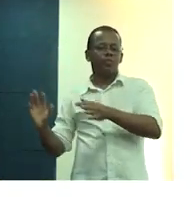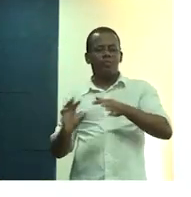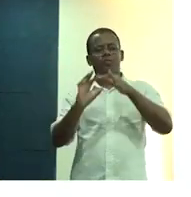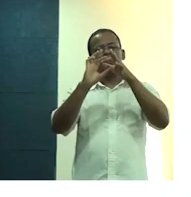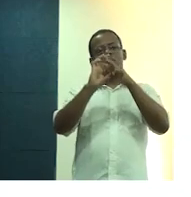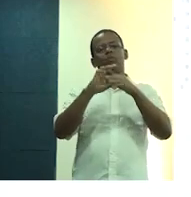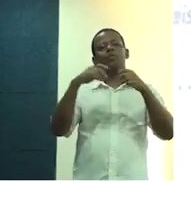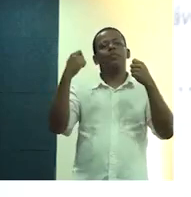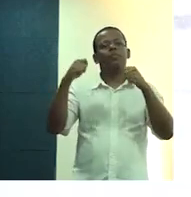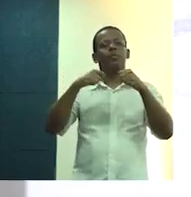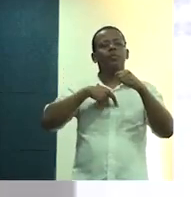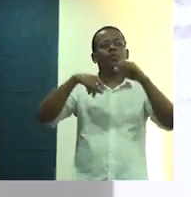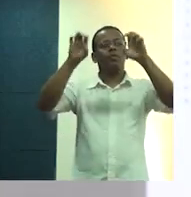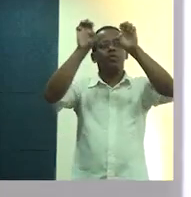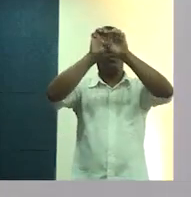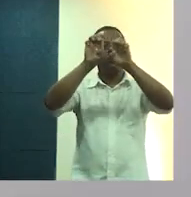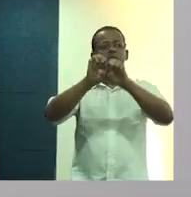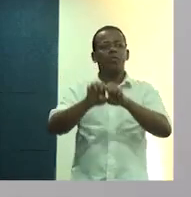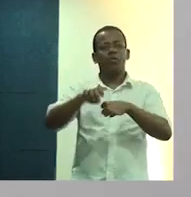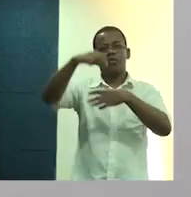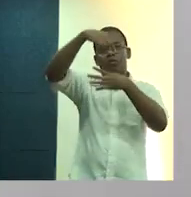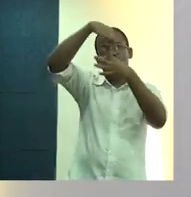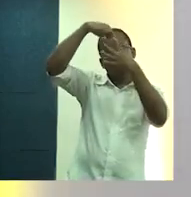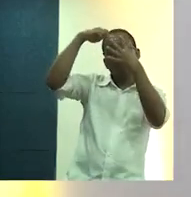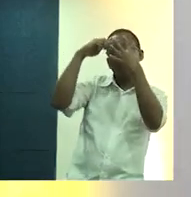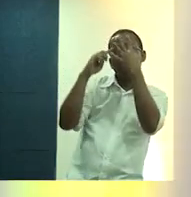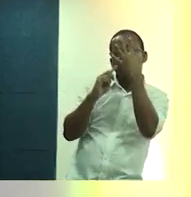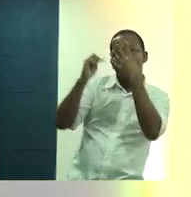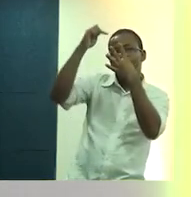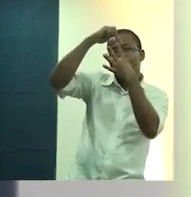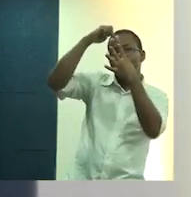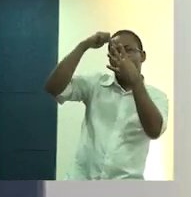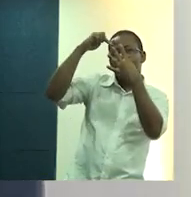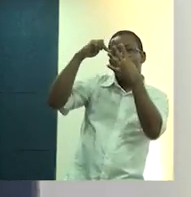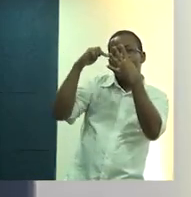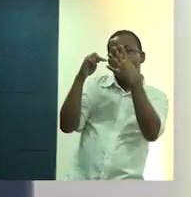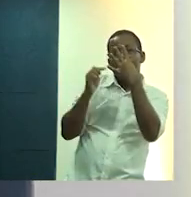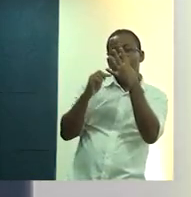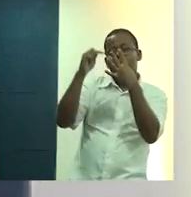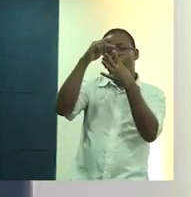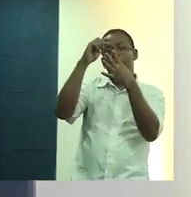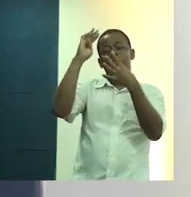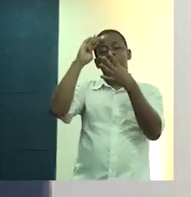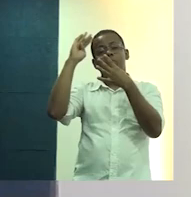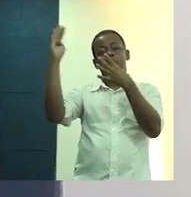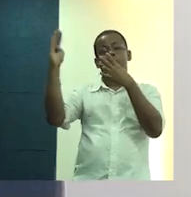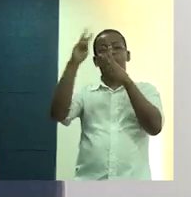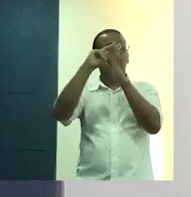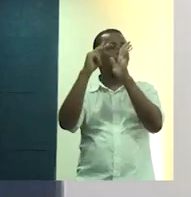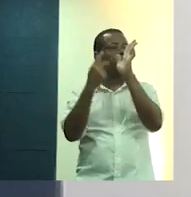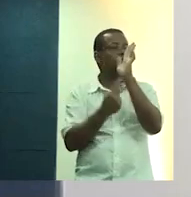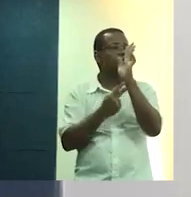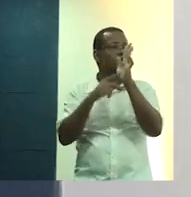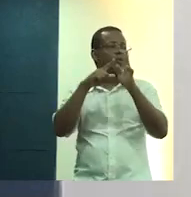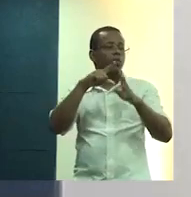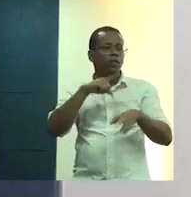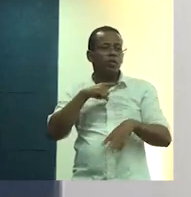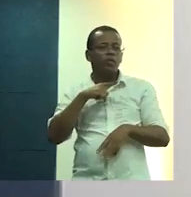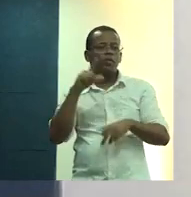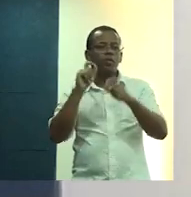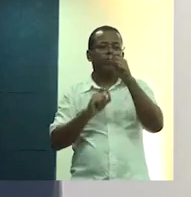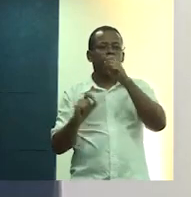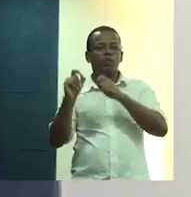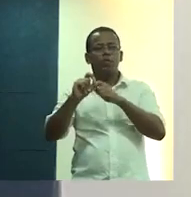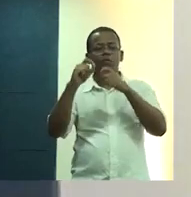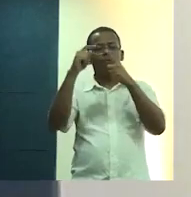está definindo uma matriz de quatro eixos esses quatro esses quatro eixos são os quatro eixos principais do programa que vai ter